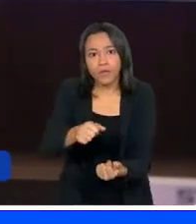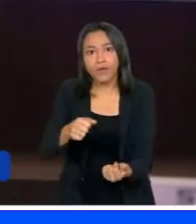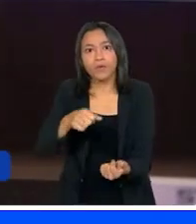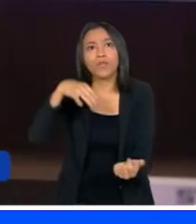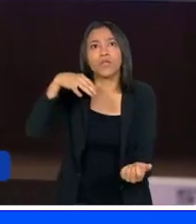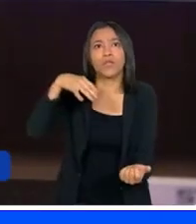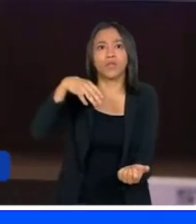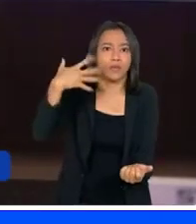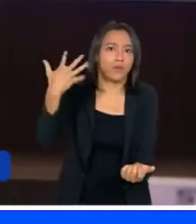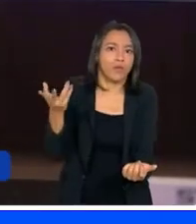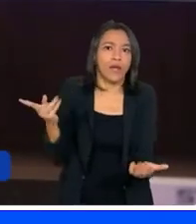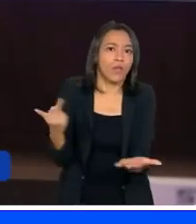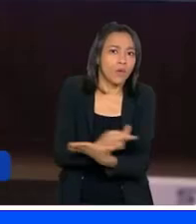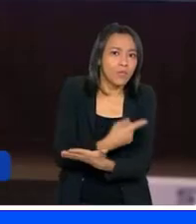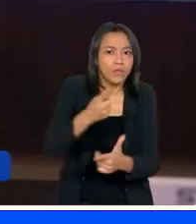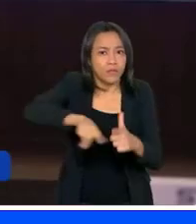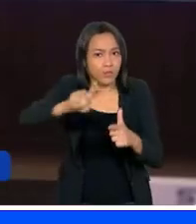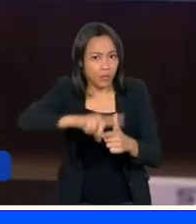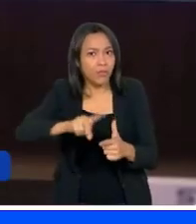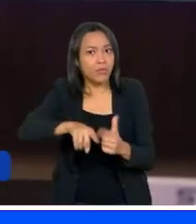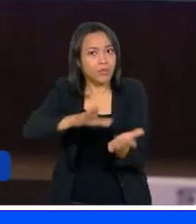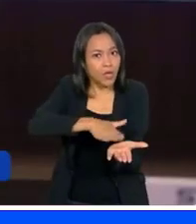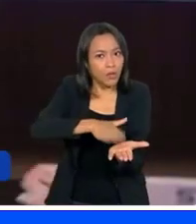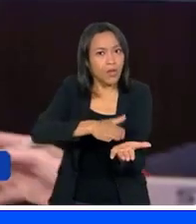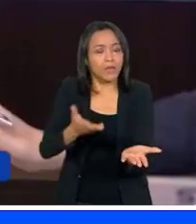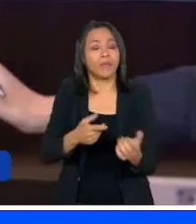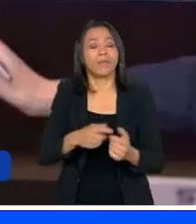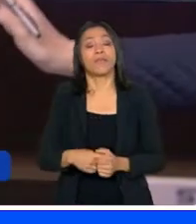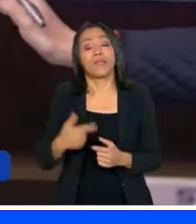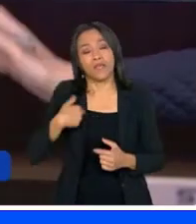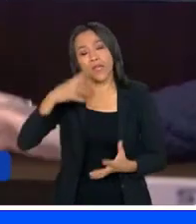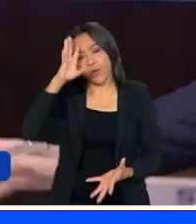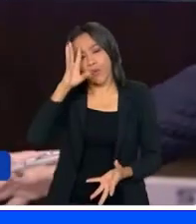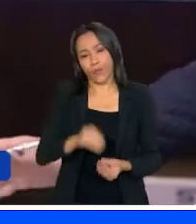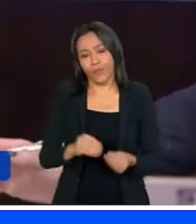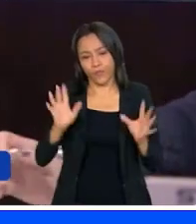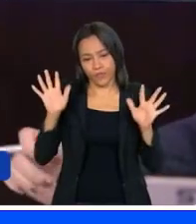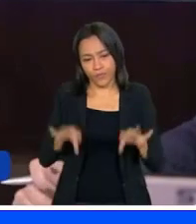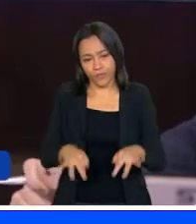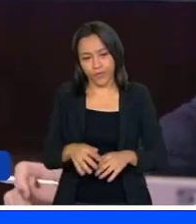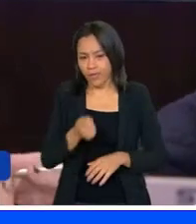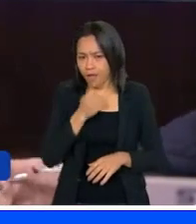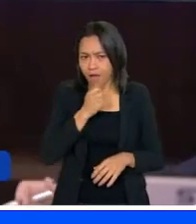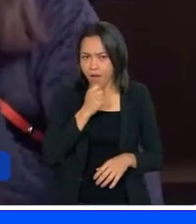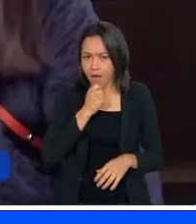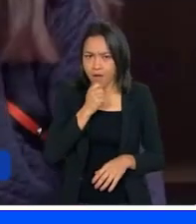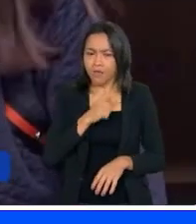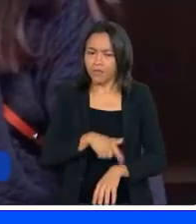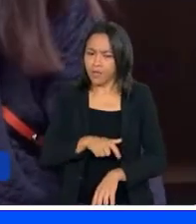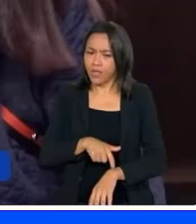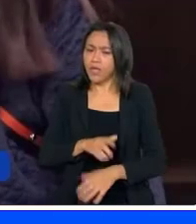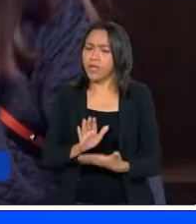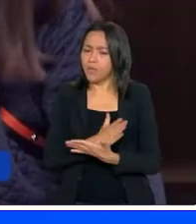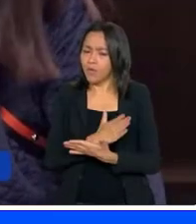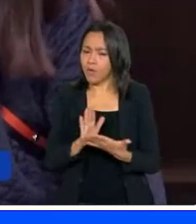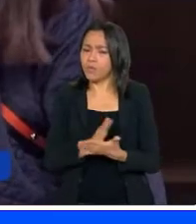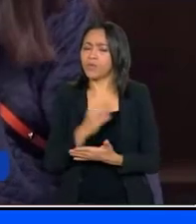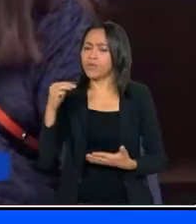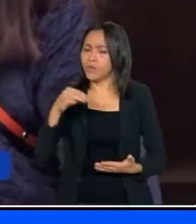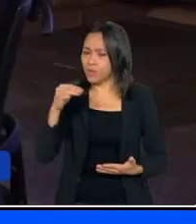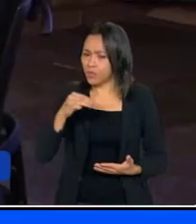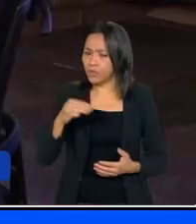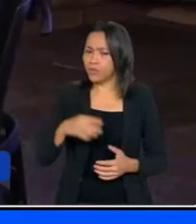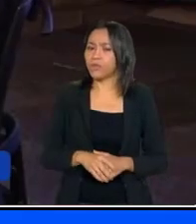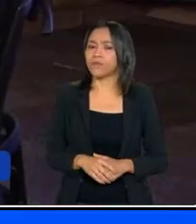E eu concluo aqui a minha participação nessa entrevista, Karine. Calma lá, não vamos se despedir ainda não, ainda temos uns minutinhos. Então deixa eu lhe